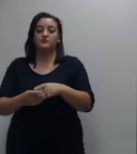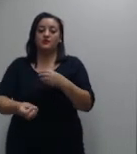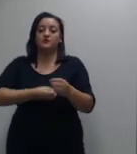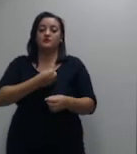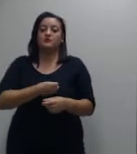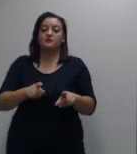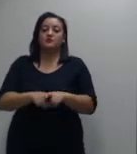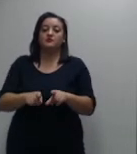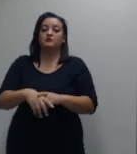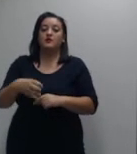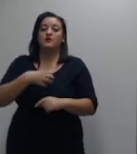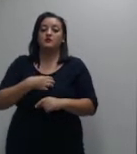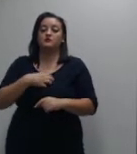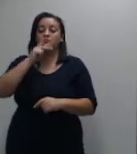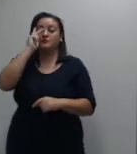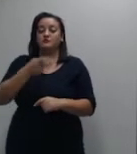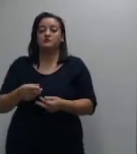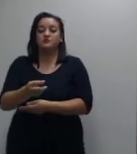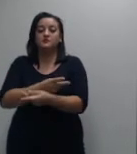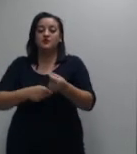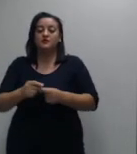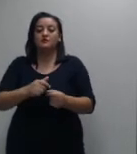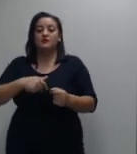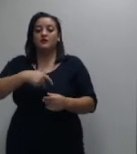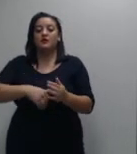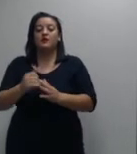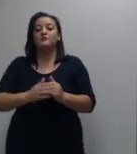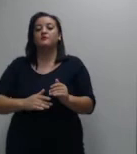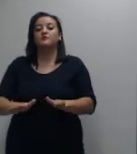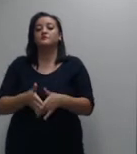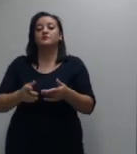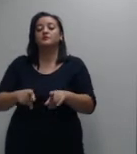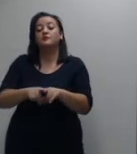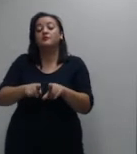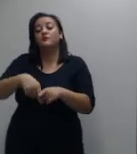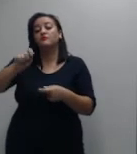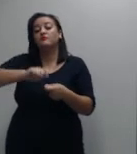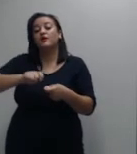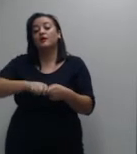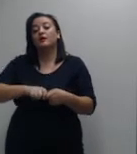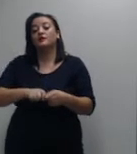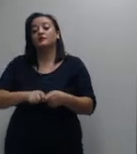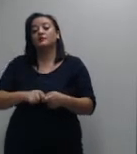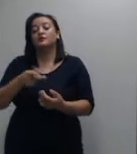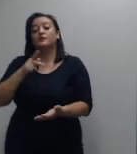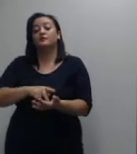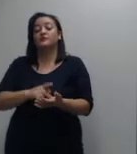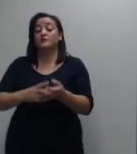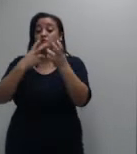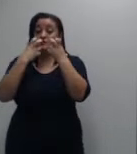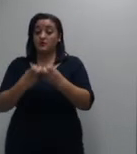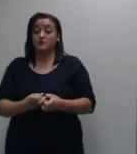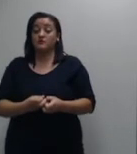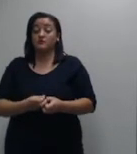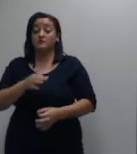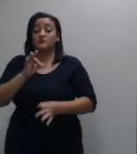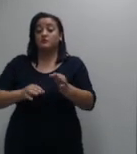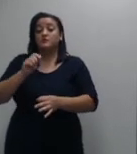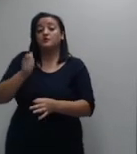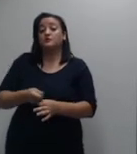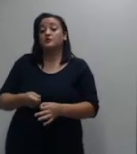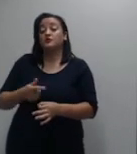físico privação de remuneração a empregada para o serviço prestado a terceiro pela vida na realidade o reconhecimento pela sentença estrangeira